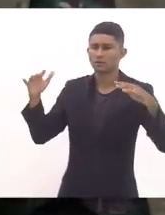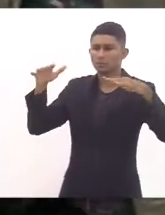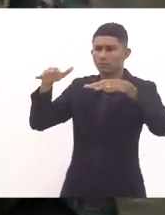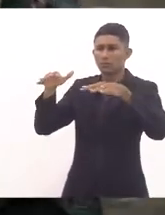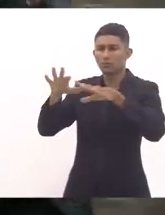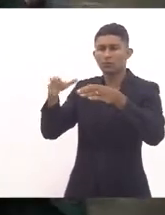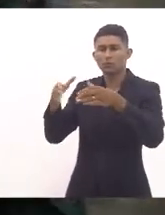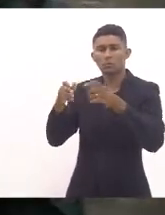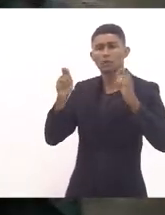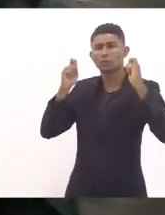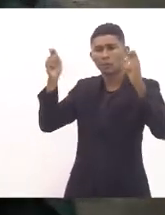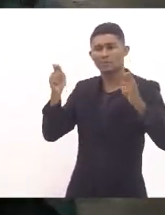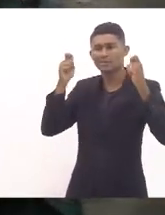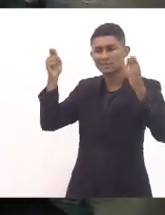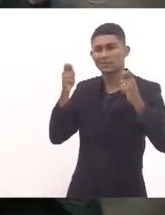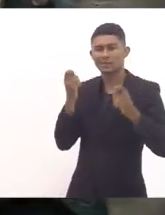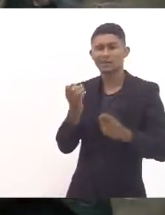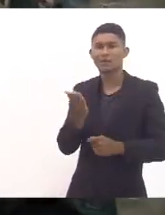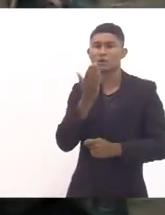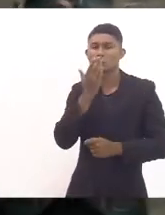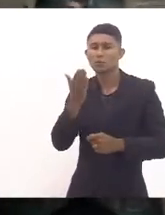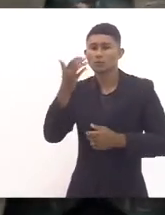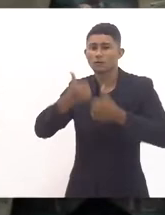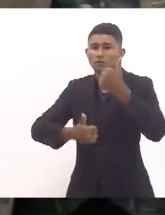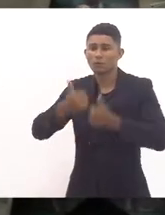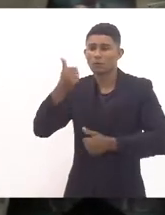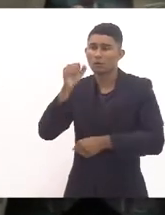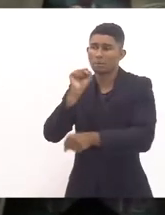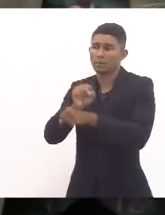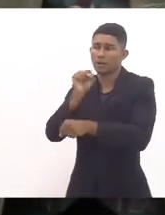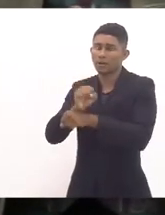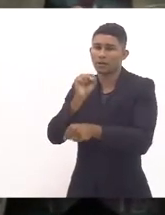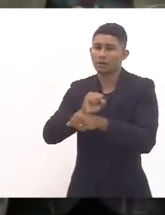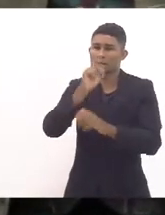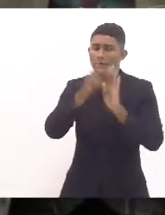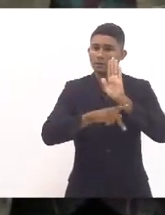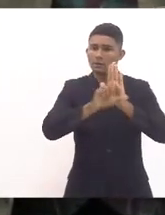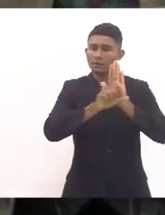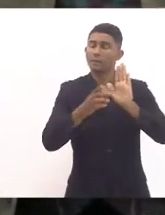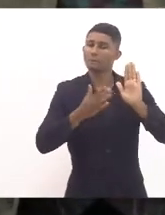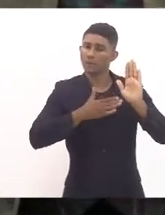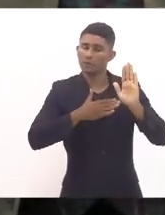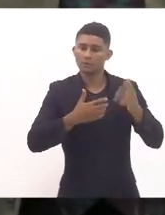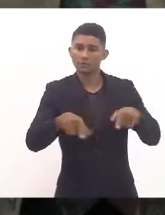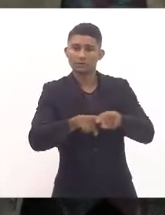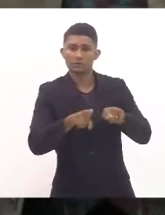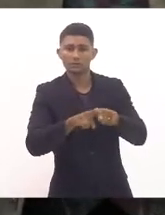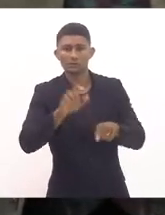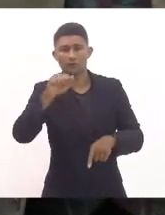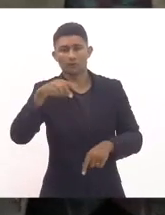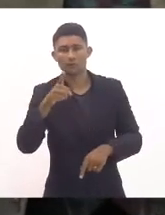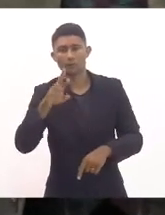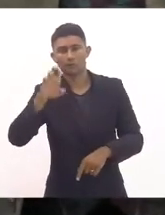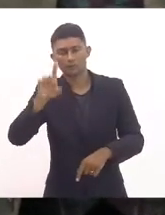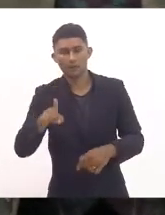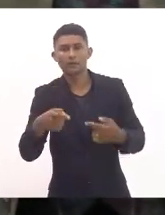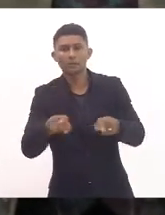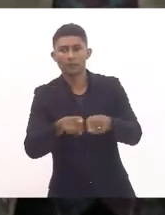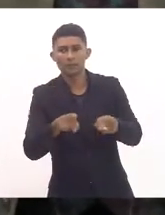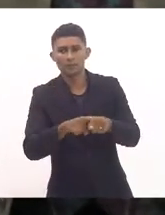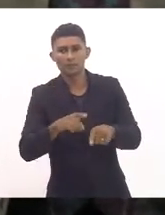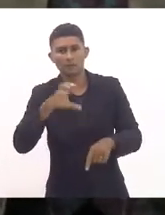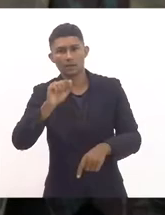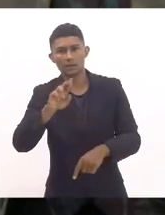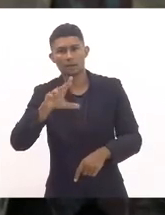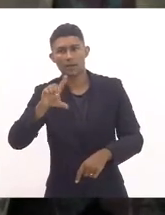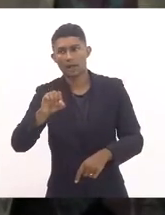organizadas aguardando a nosso projeto de lei, meu, do presidente André Ciliano e do deputado Carlos Mink. E a